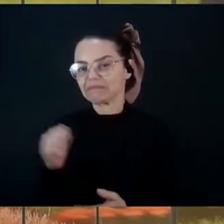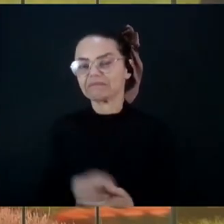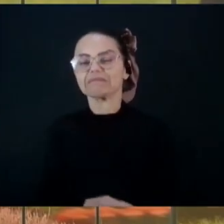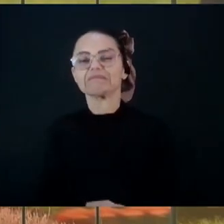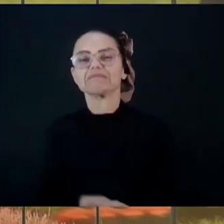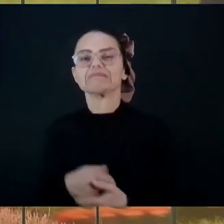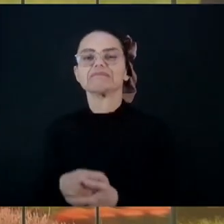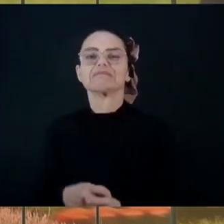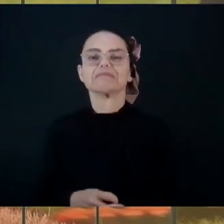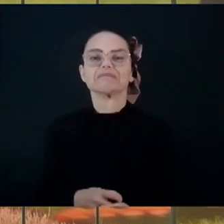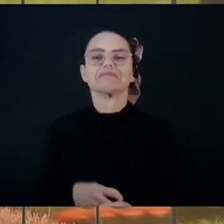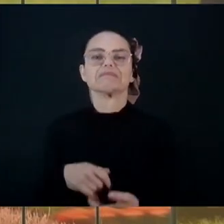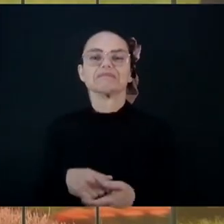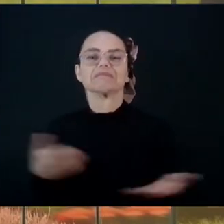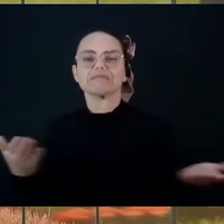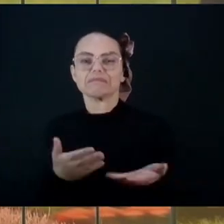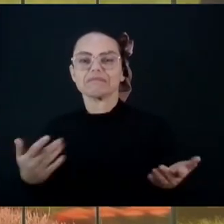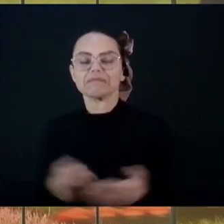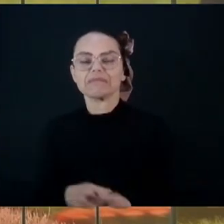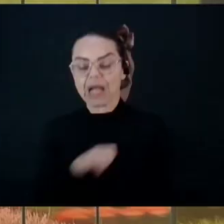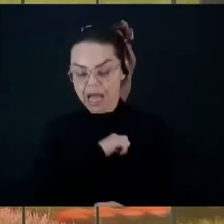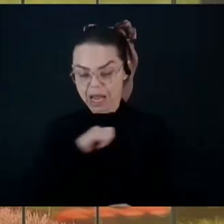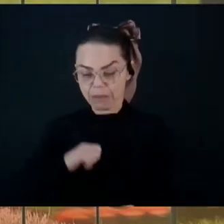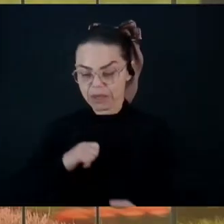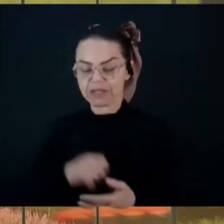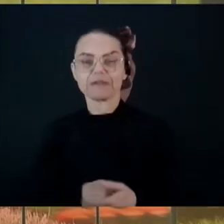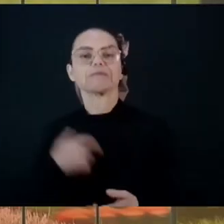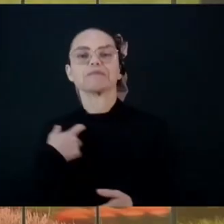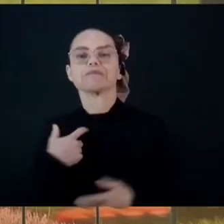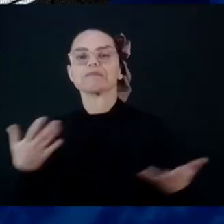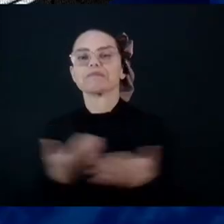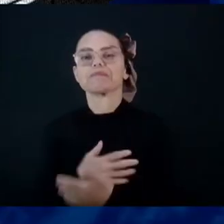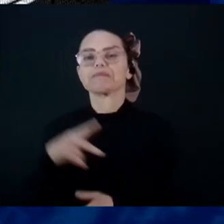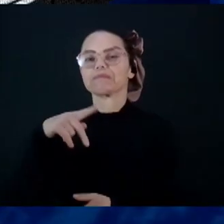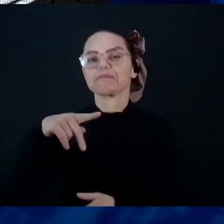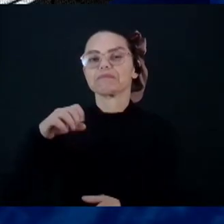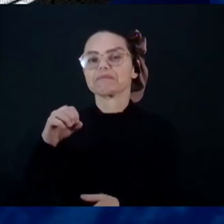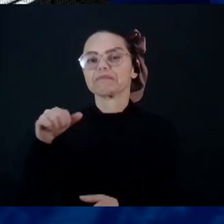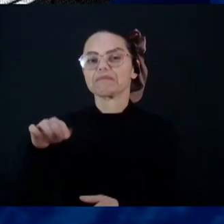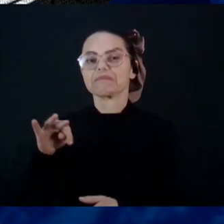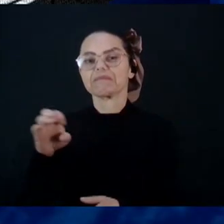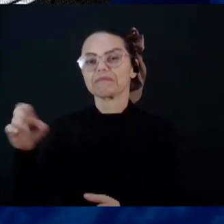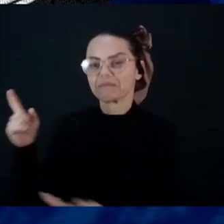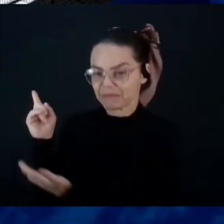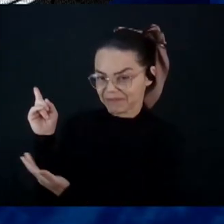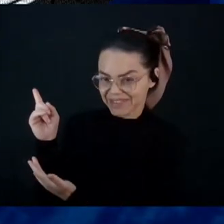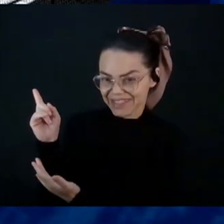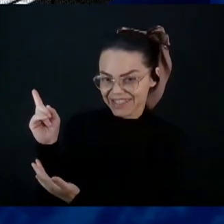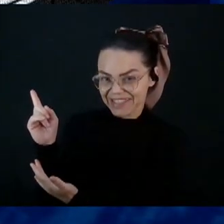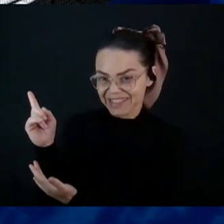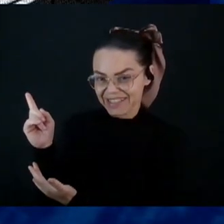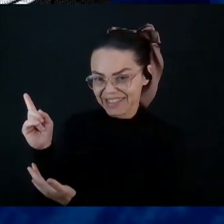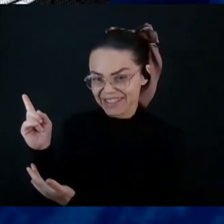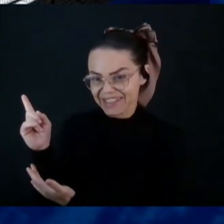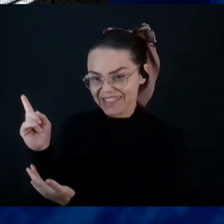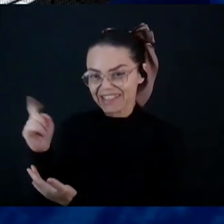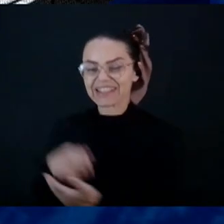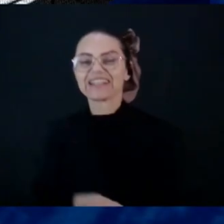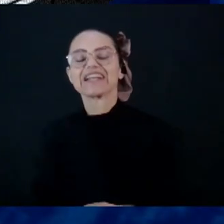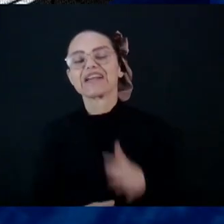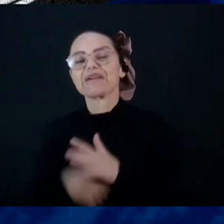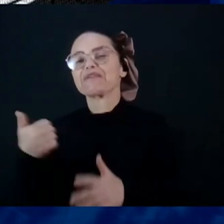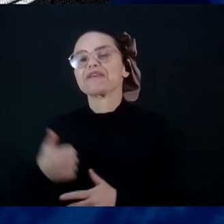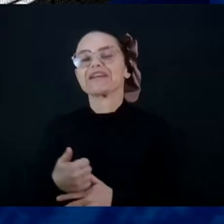atletas. E hoje é a vez da Ponte Preta entrar em campo, é a primeira rodada do segundo turno da Série B. Você